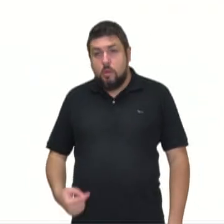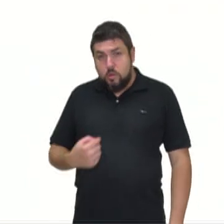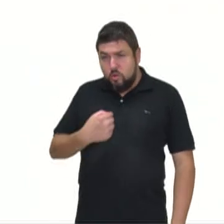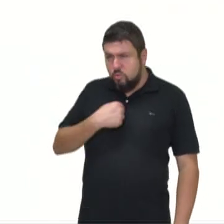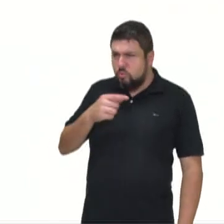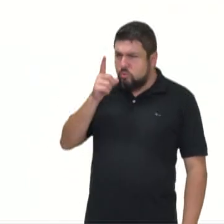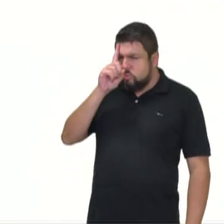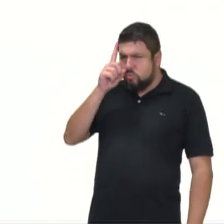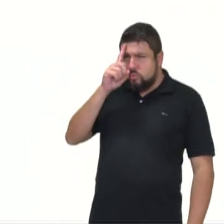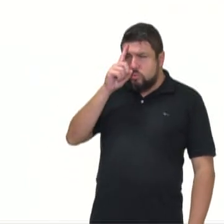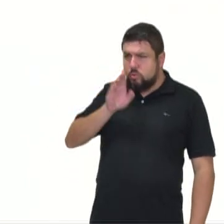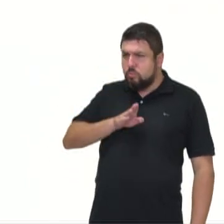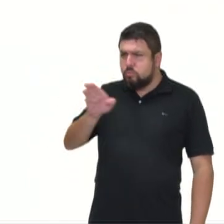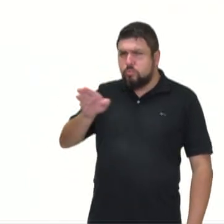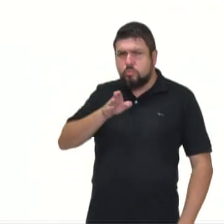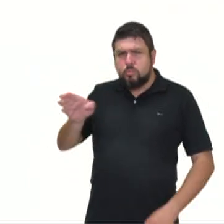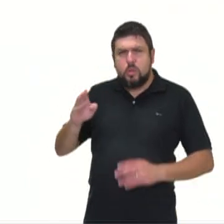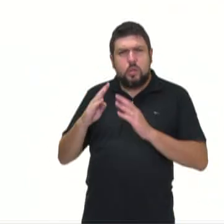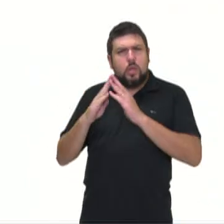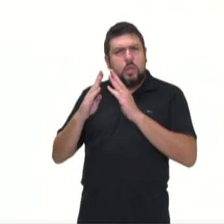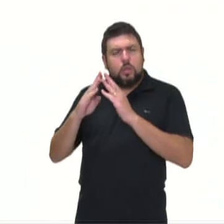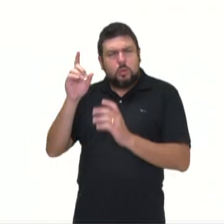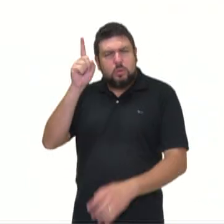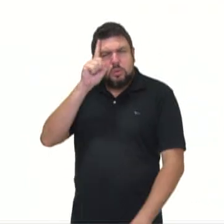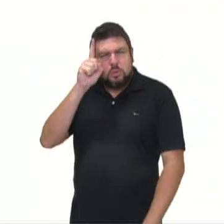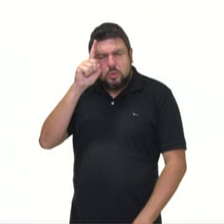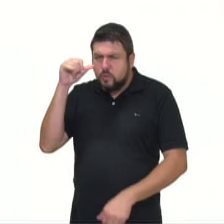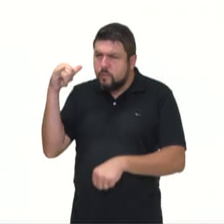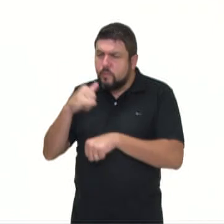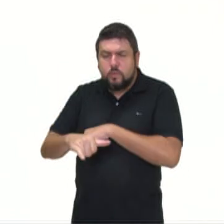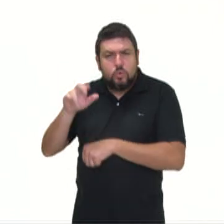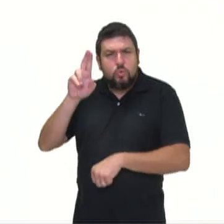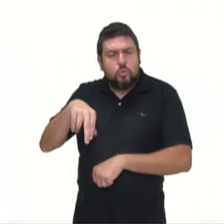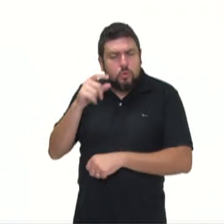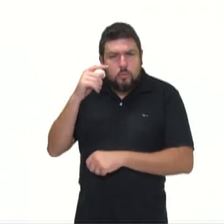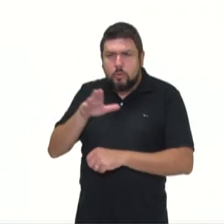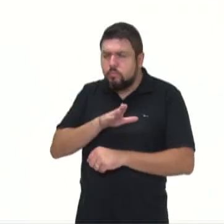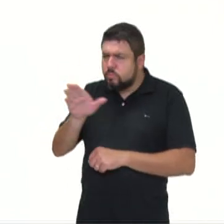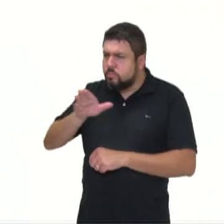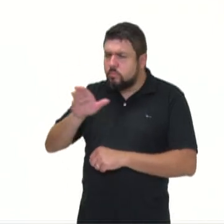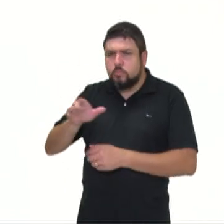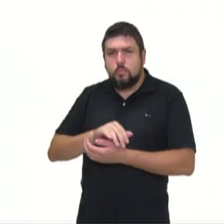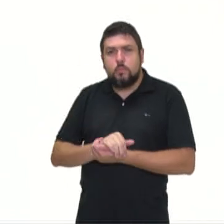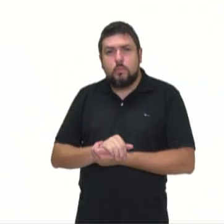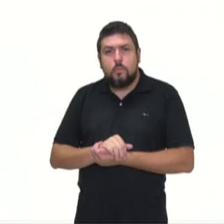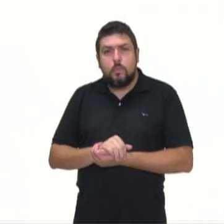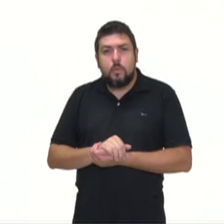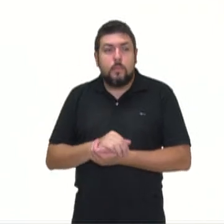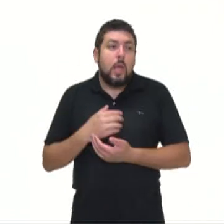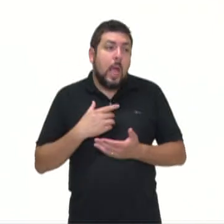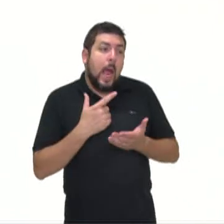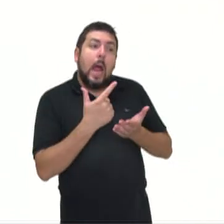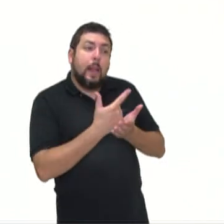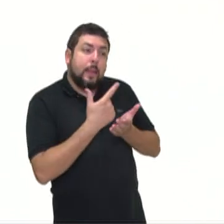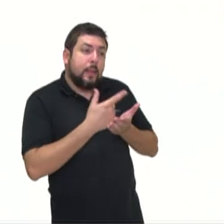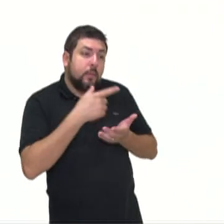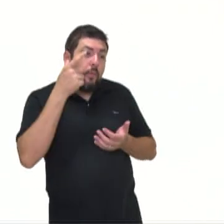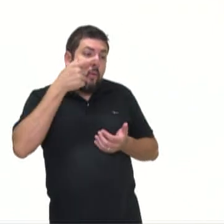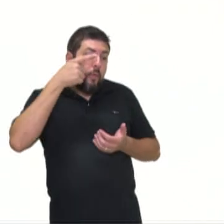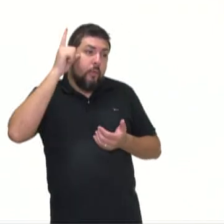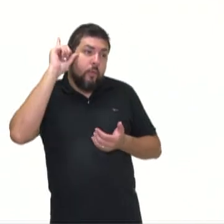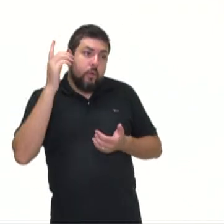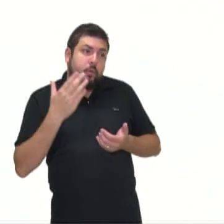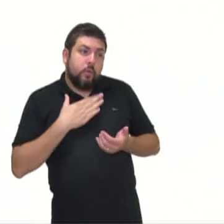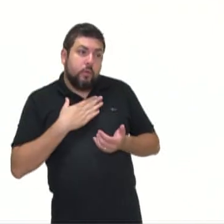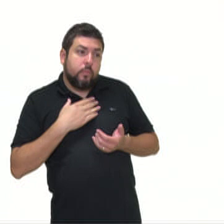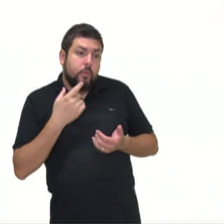casa, sem faltar um dia sequer. Às vezes ela dizia: pois o livro esteve comigo ontem de tarde, mas você